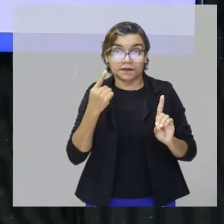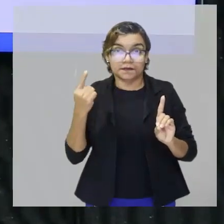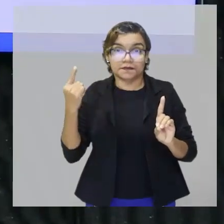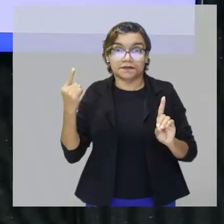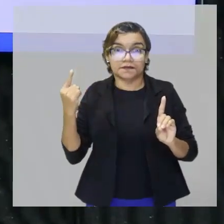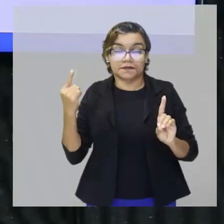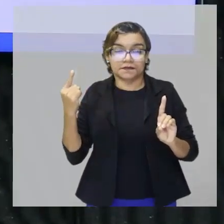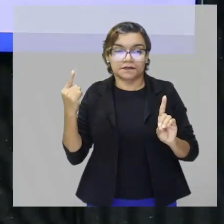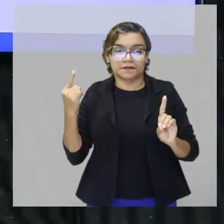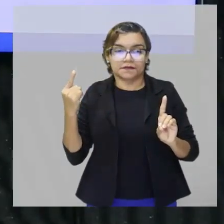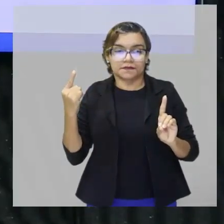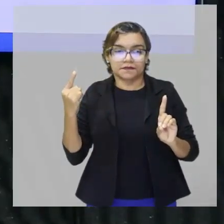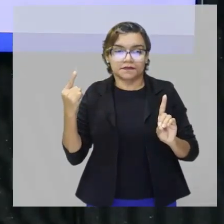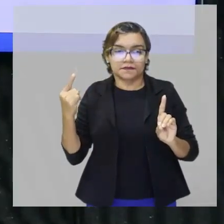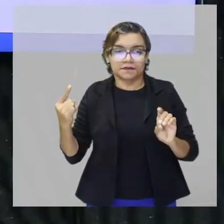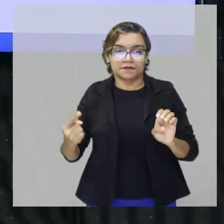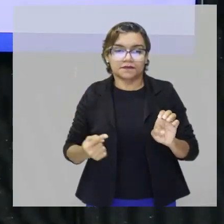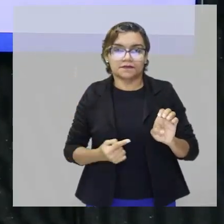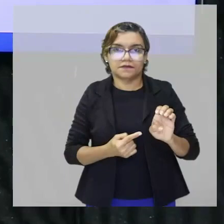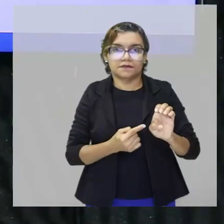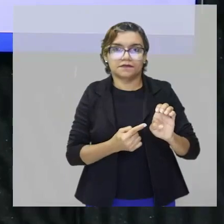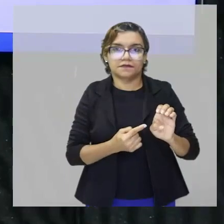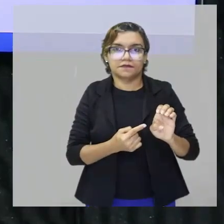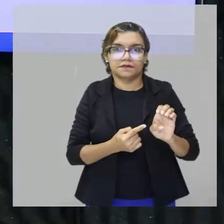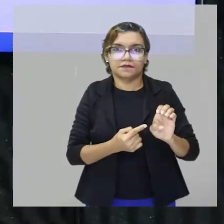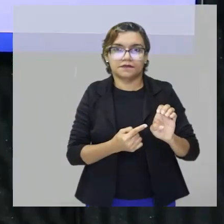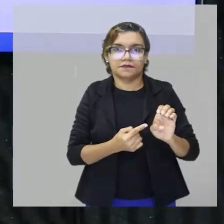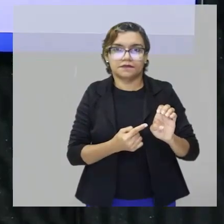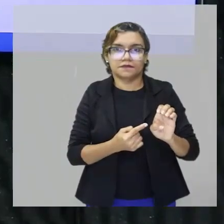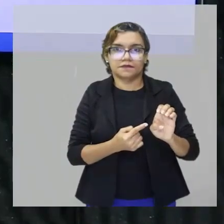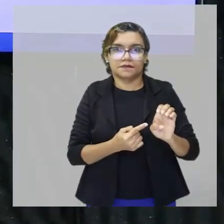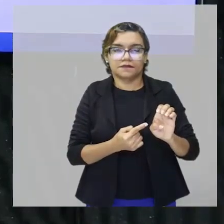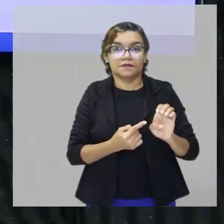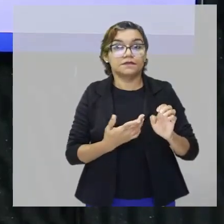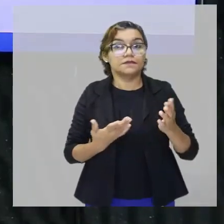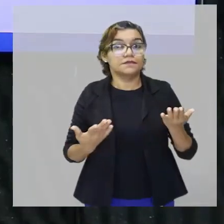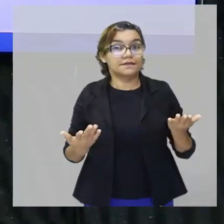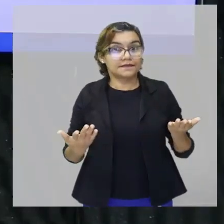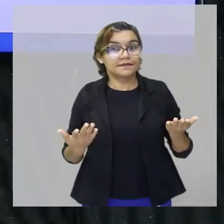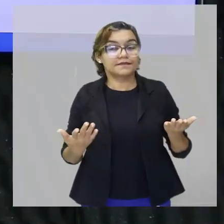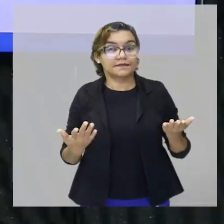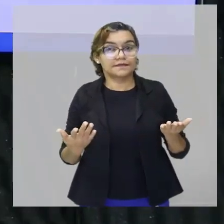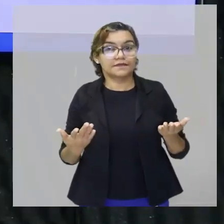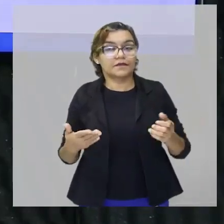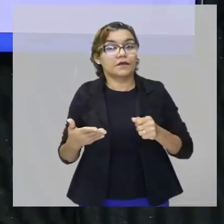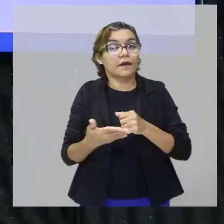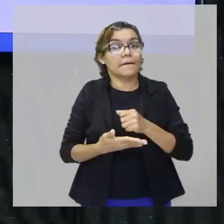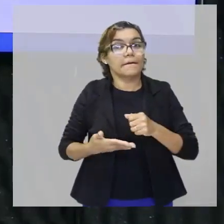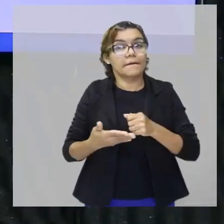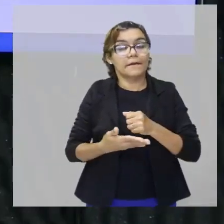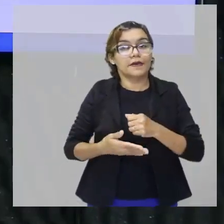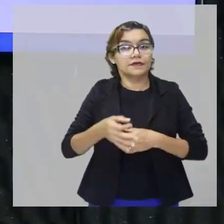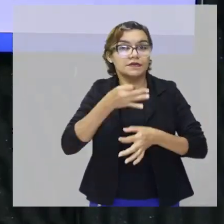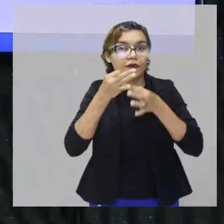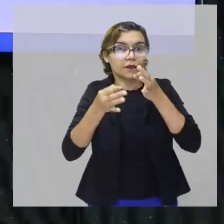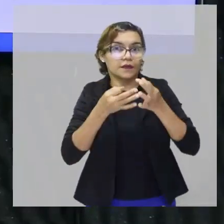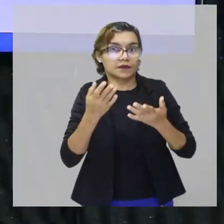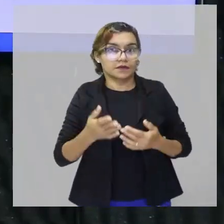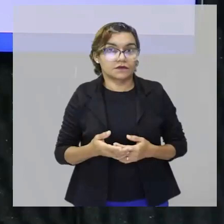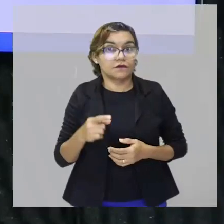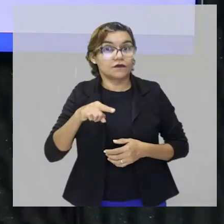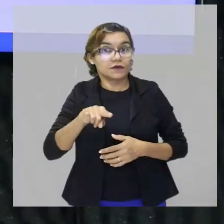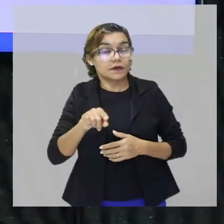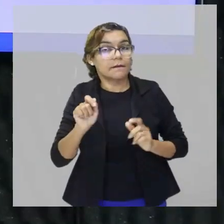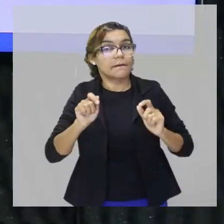meios. Ou letra E, autoridade e modelo. E aí, qual foi a base da argumentação? Então, tudo isso vocês